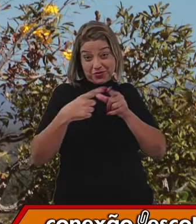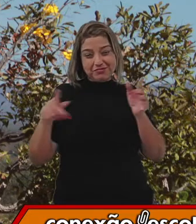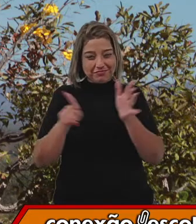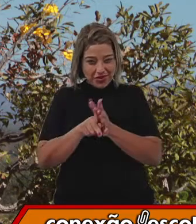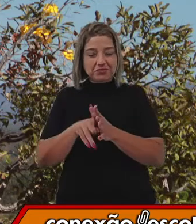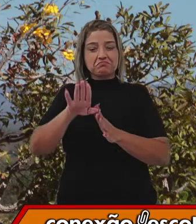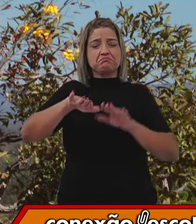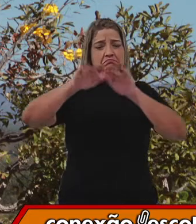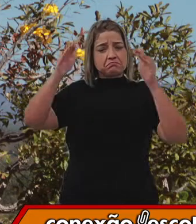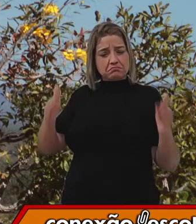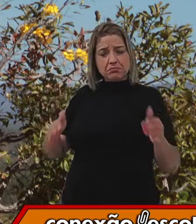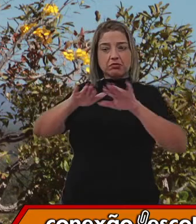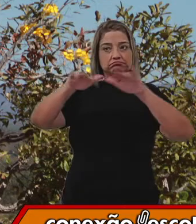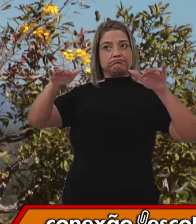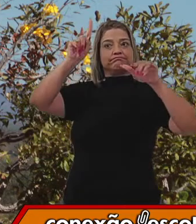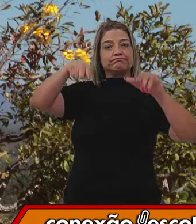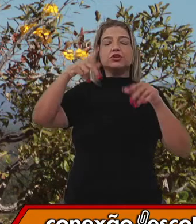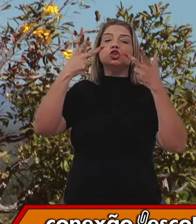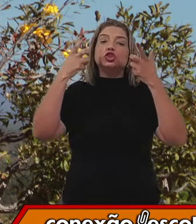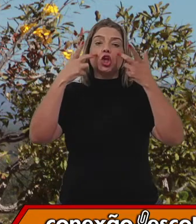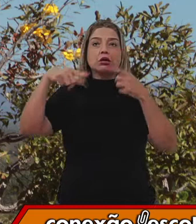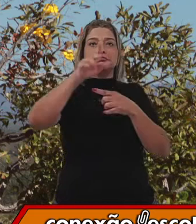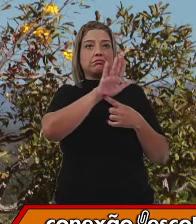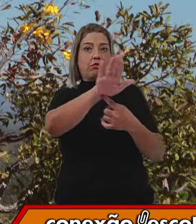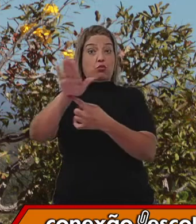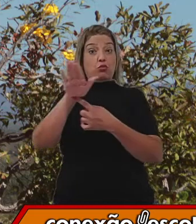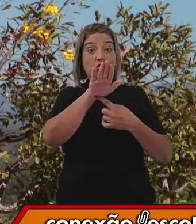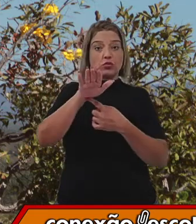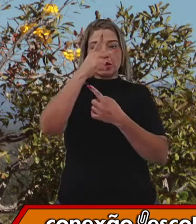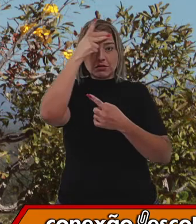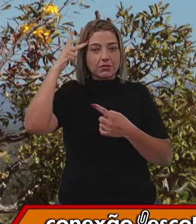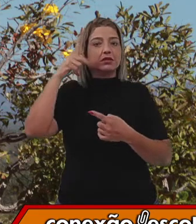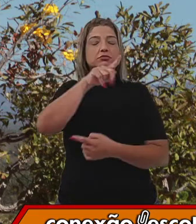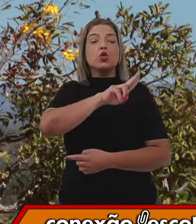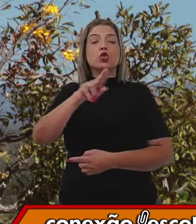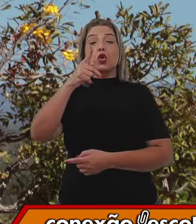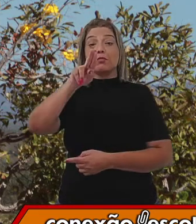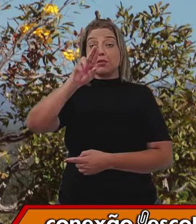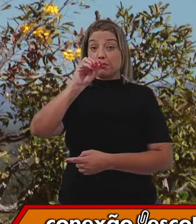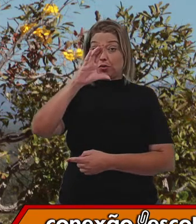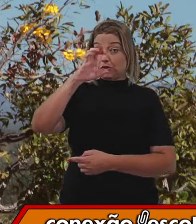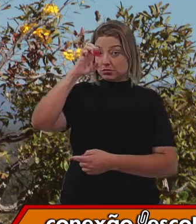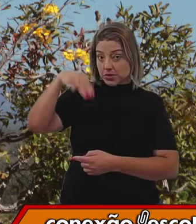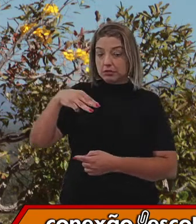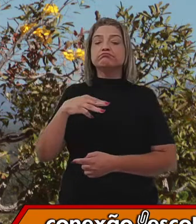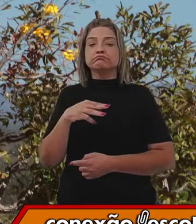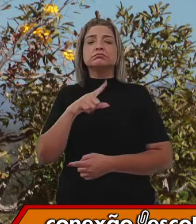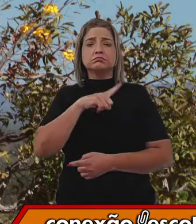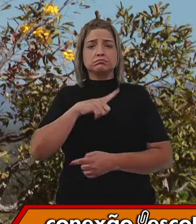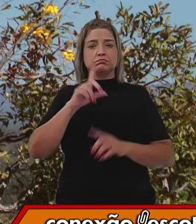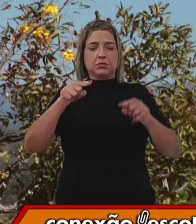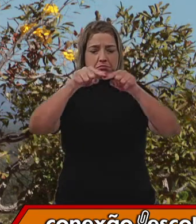A encenação acontece na parte da frente do palco, conhecida como proscênio. O palco costuma ser